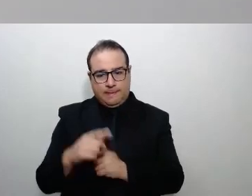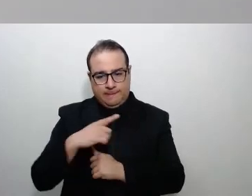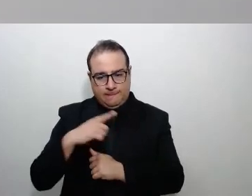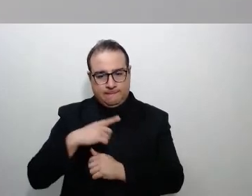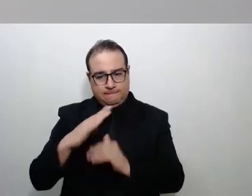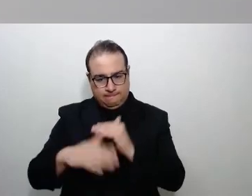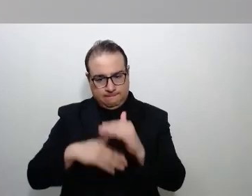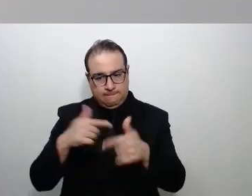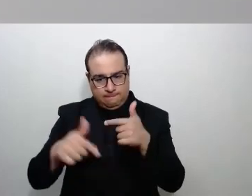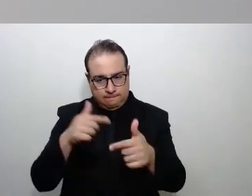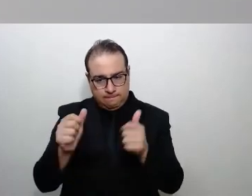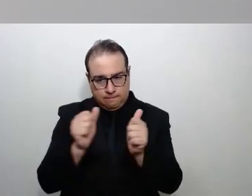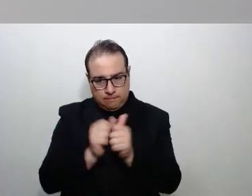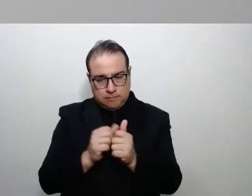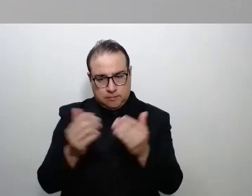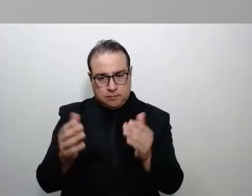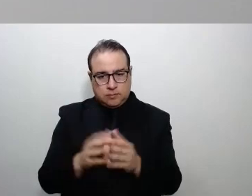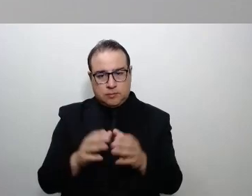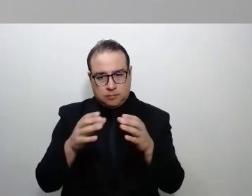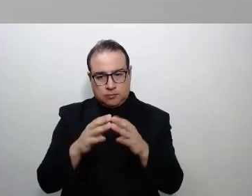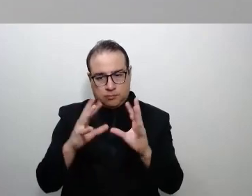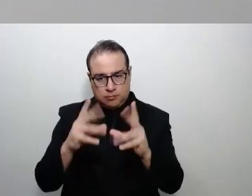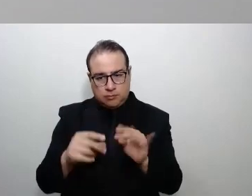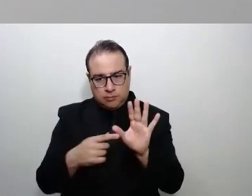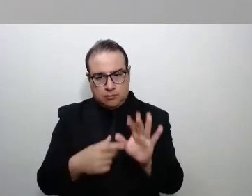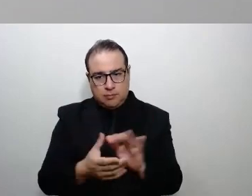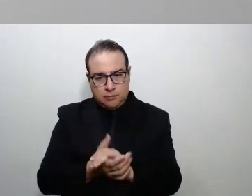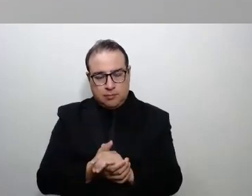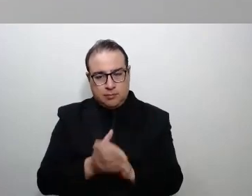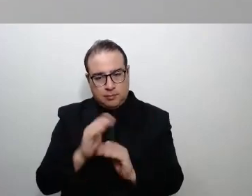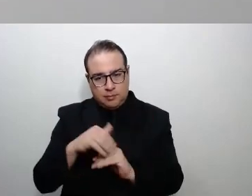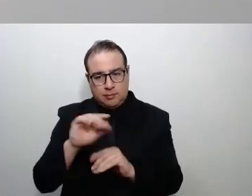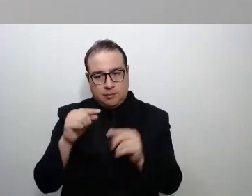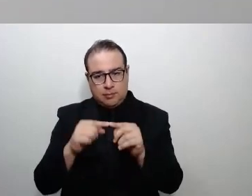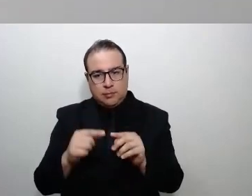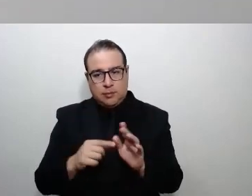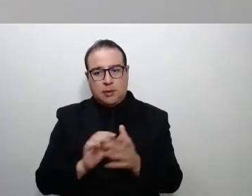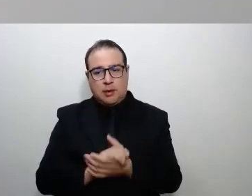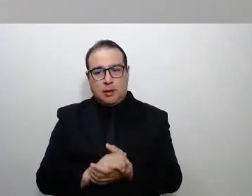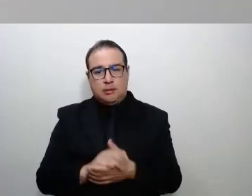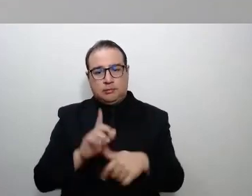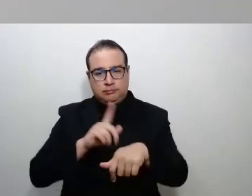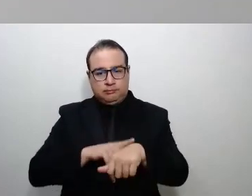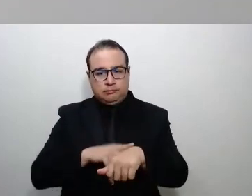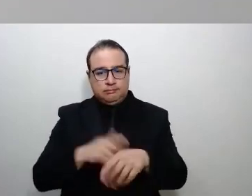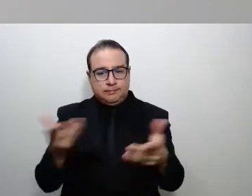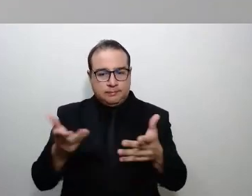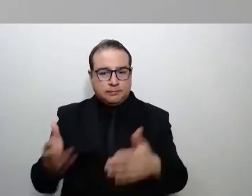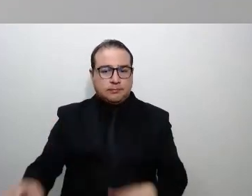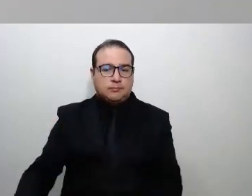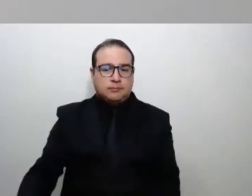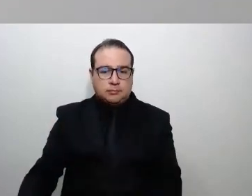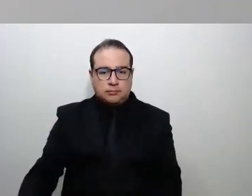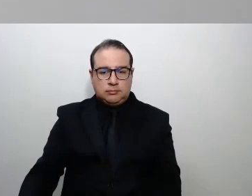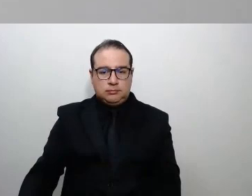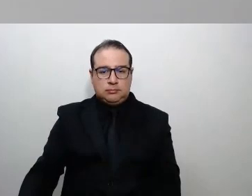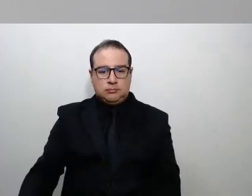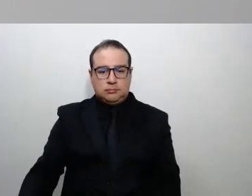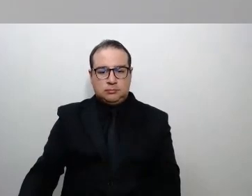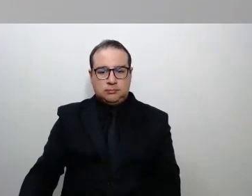desempenhar pela função constitucional mas para Além disso é um momento em que nós podemos